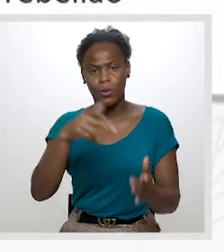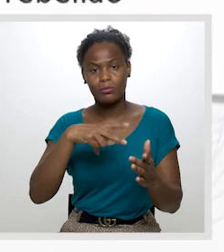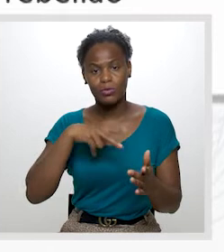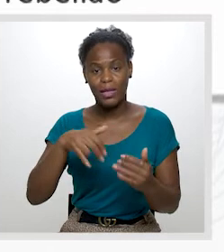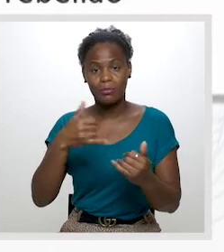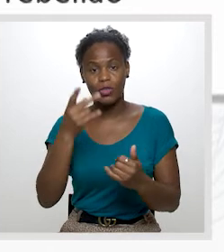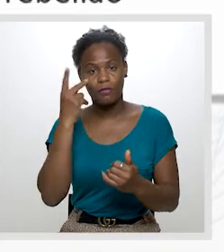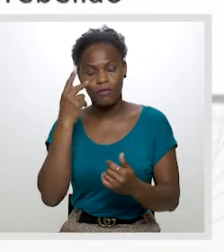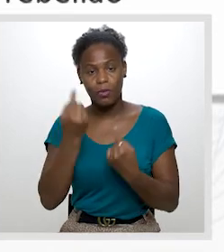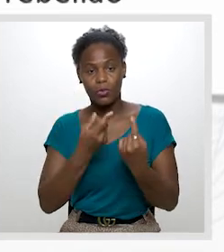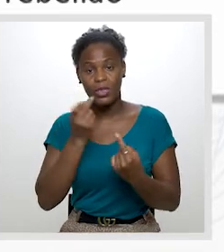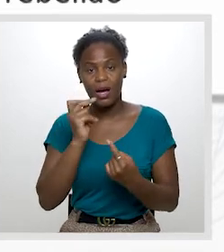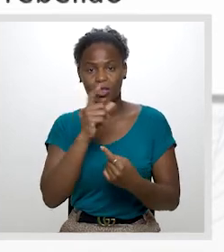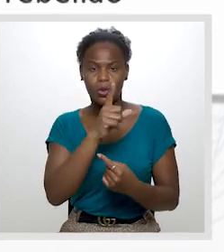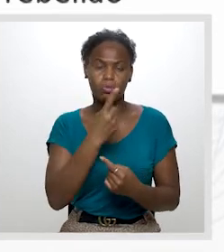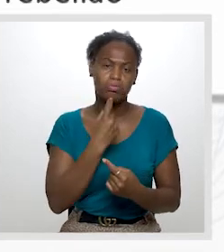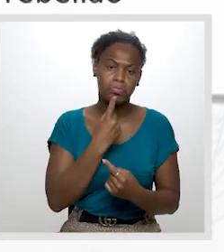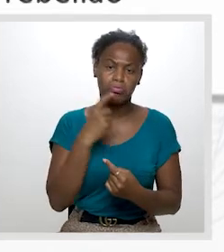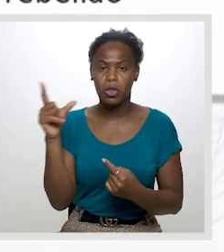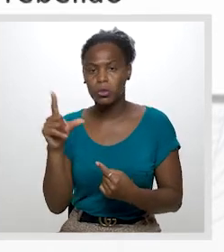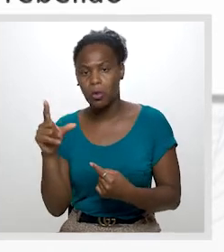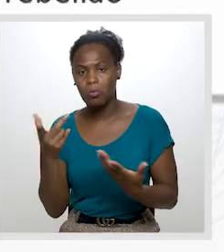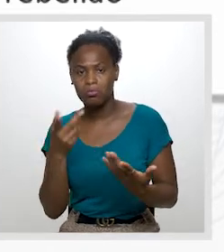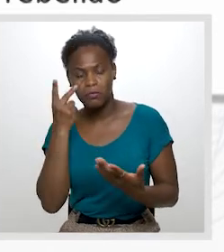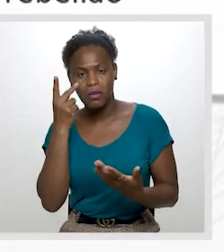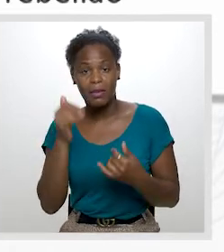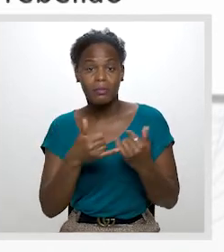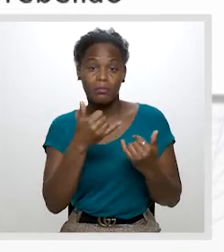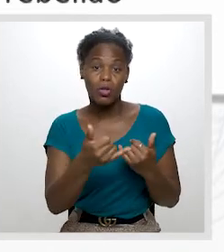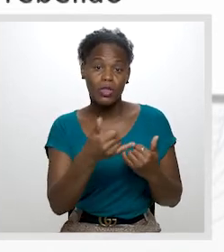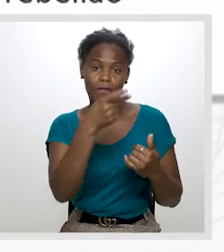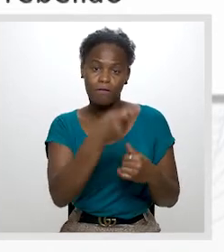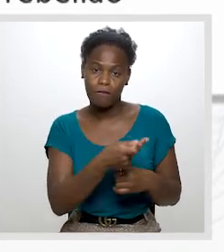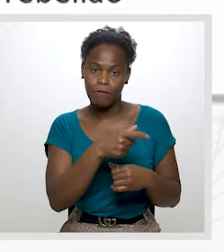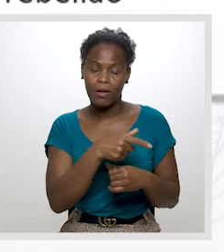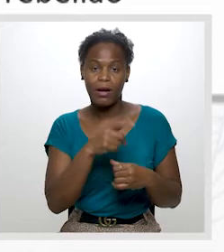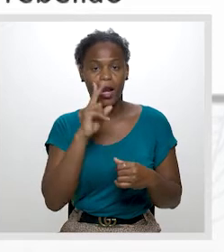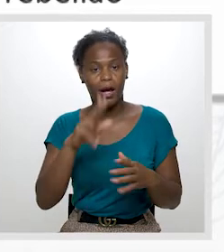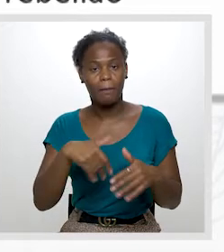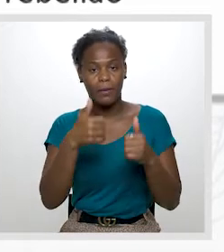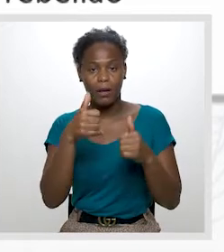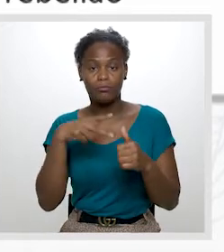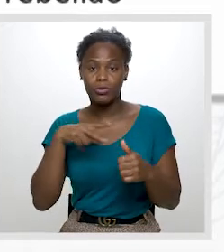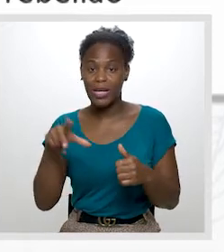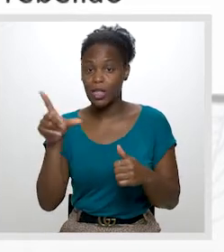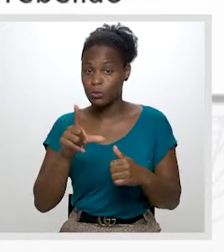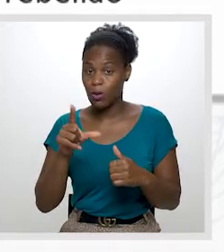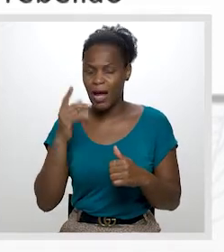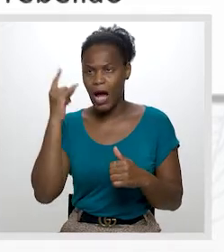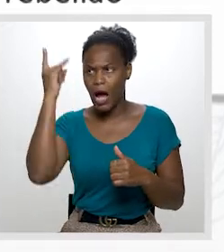Portugal, viveu depois uns anos entre Londres e Lisboa, acabando por se fixar na capital